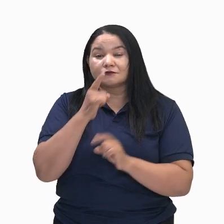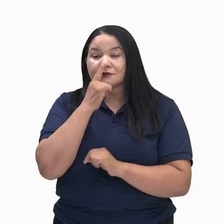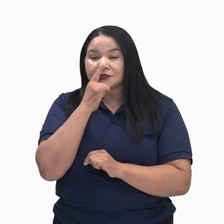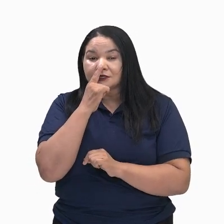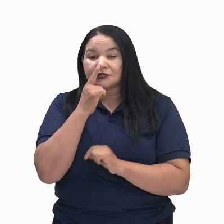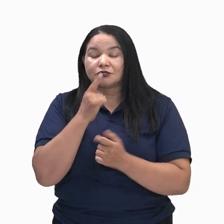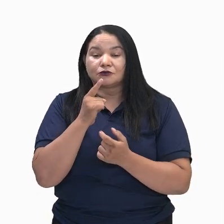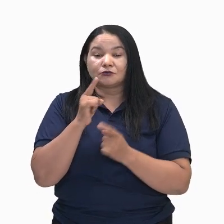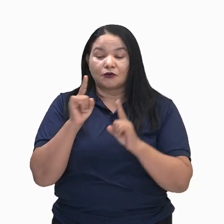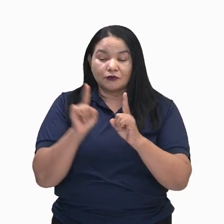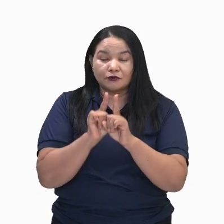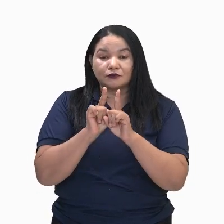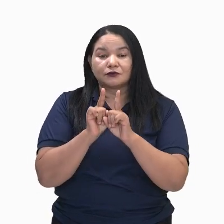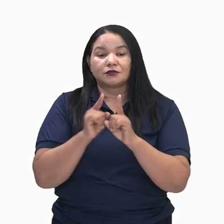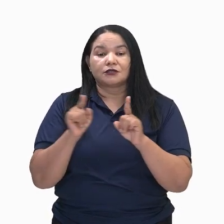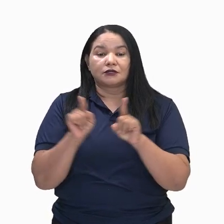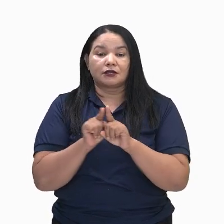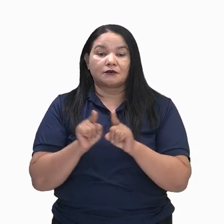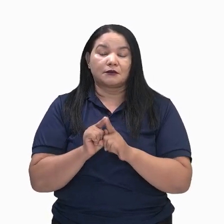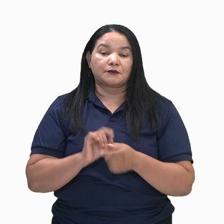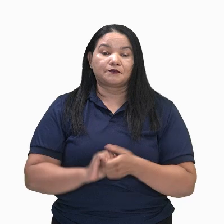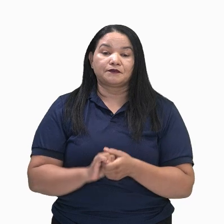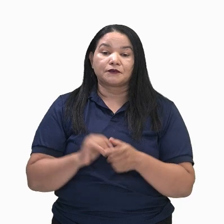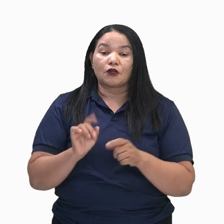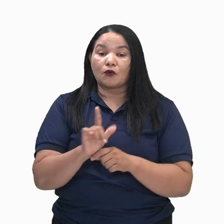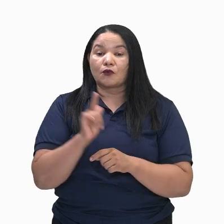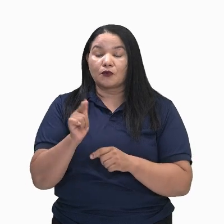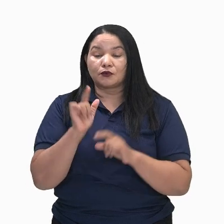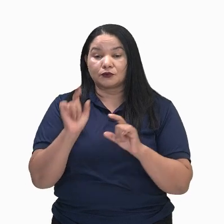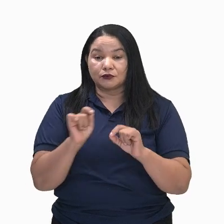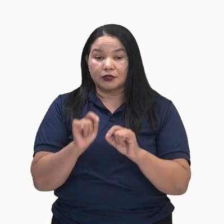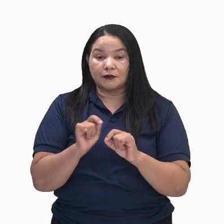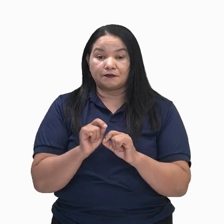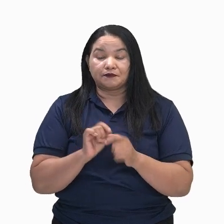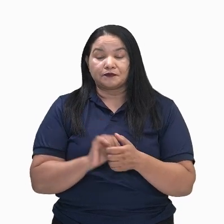Outra característica é a ênfase na condução,